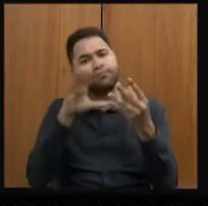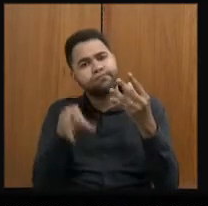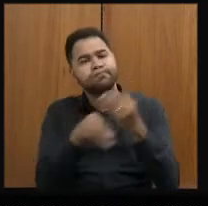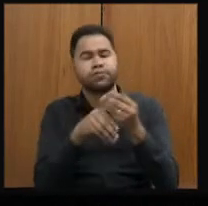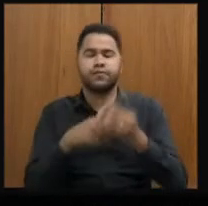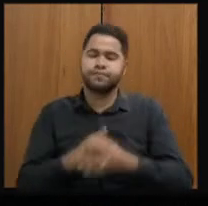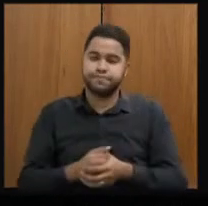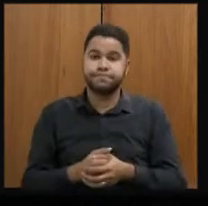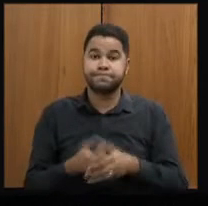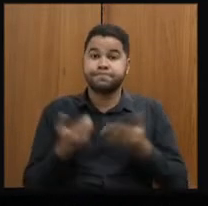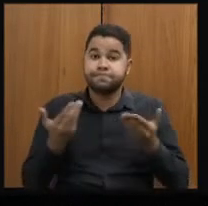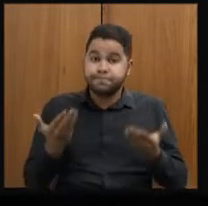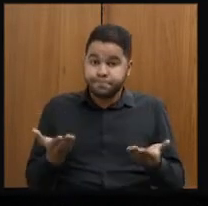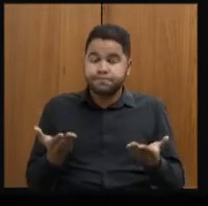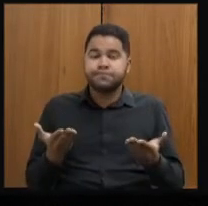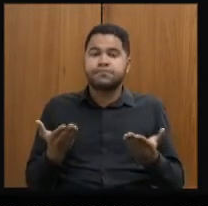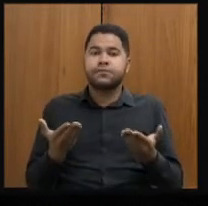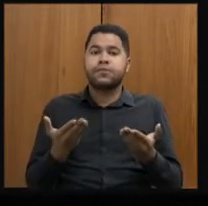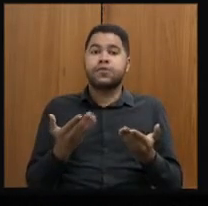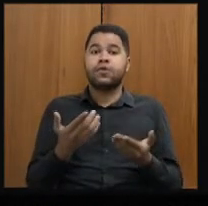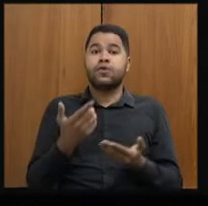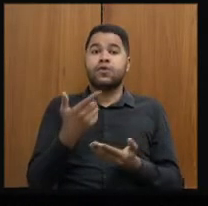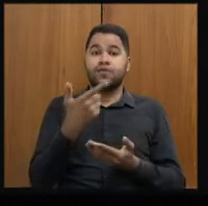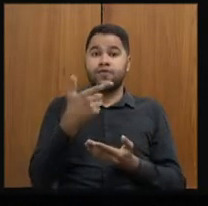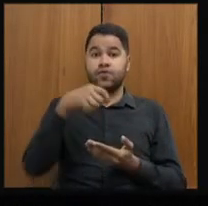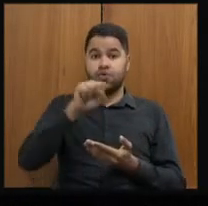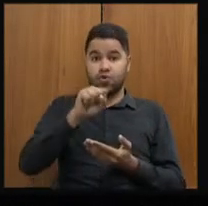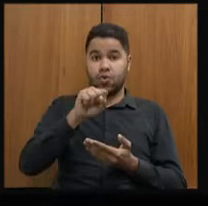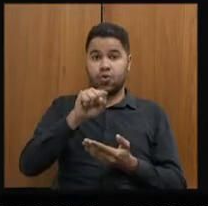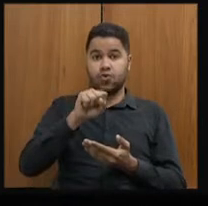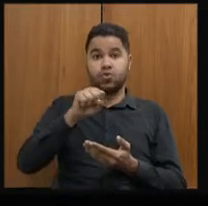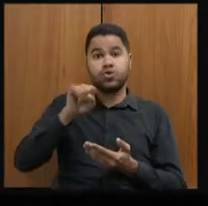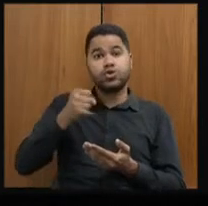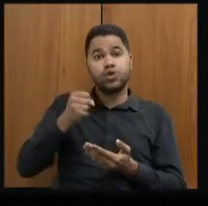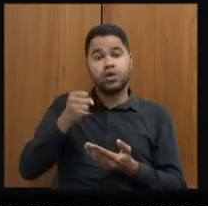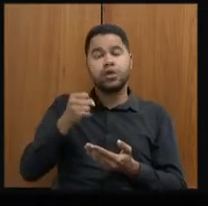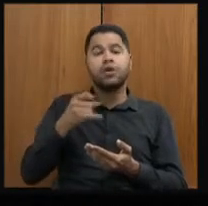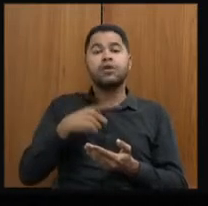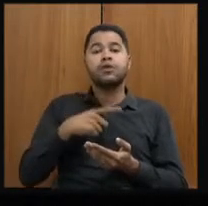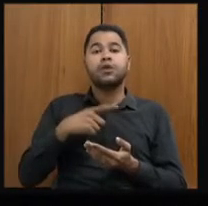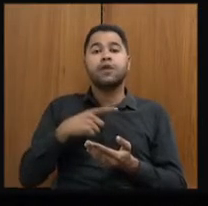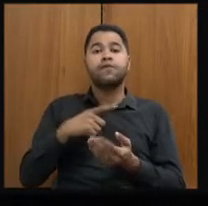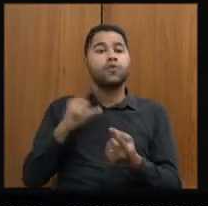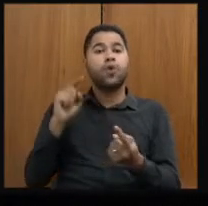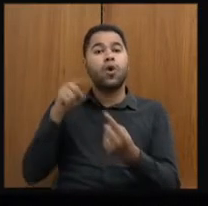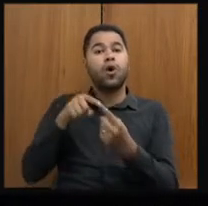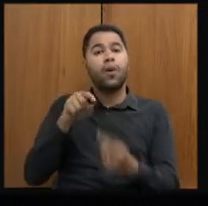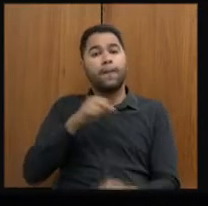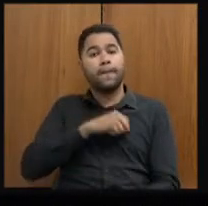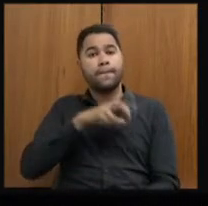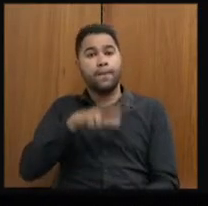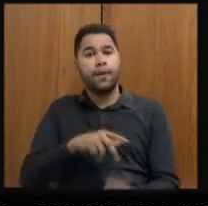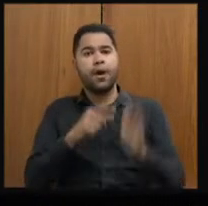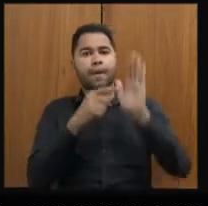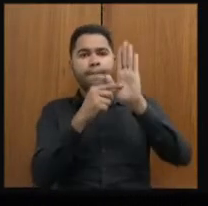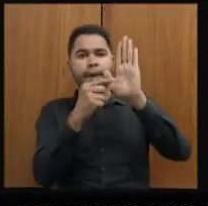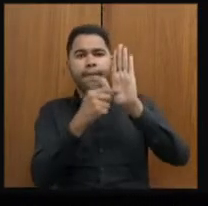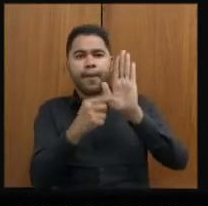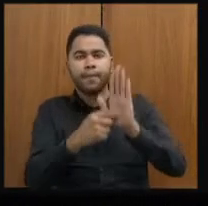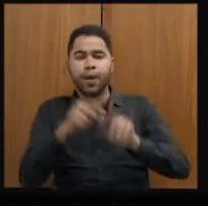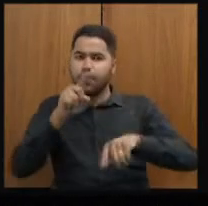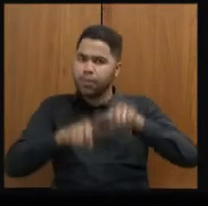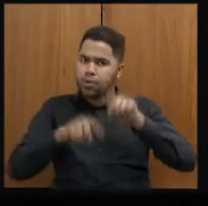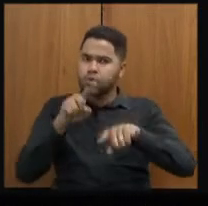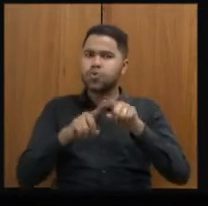então em 28 um nós tivemos a missão Portugal que foram apresentação online de produtos